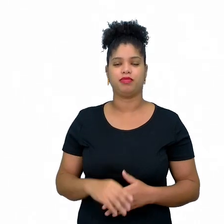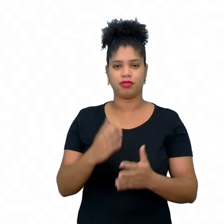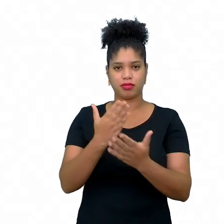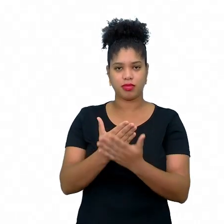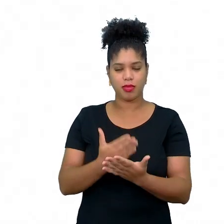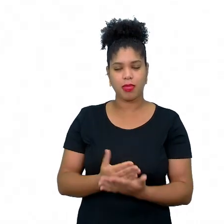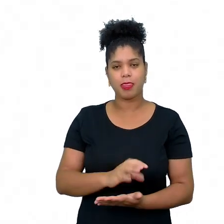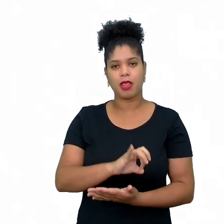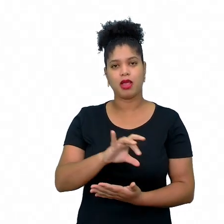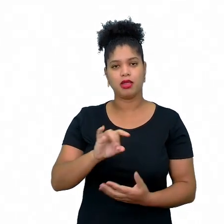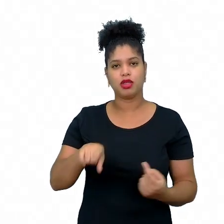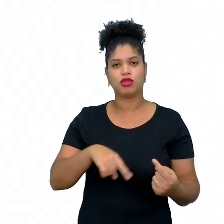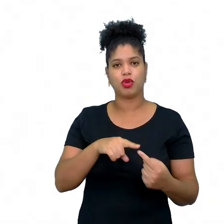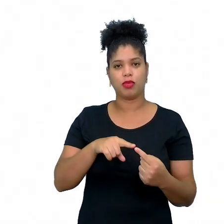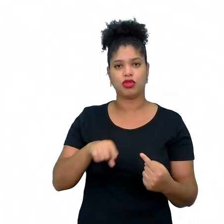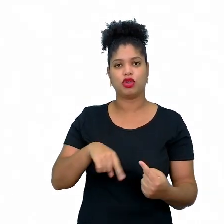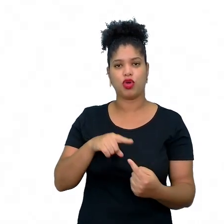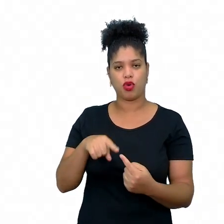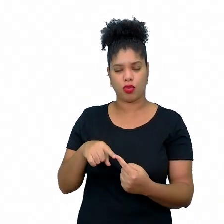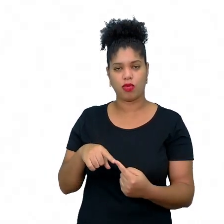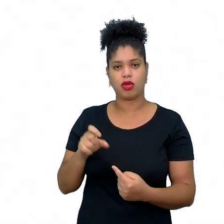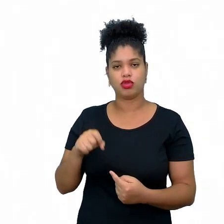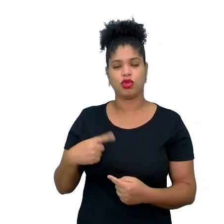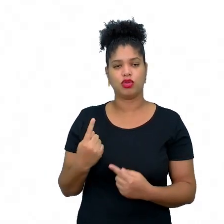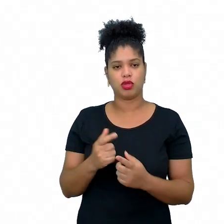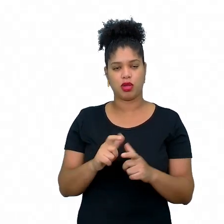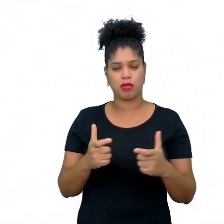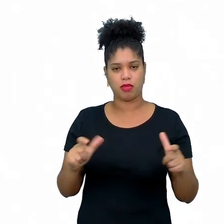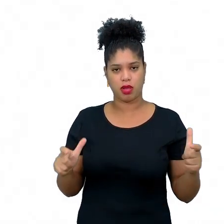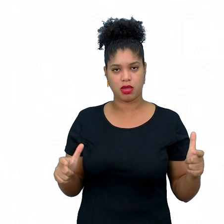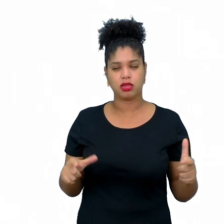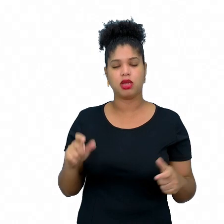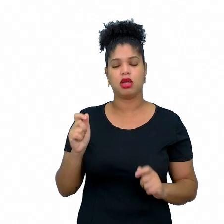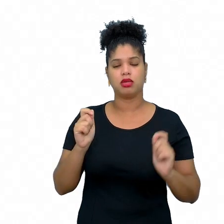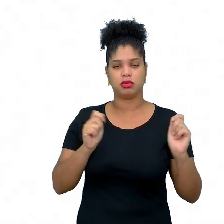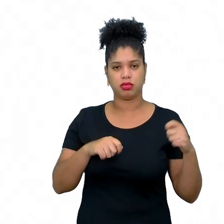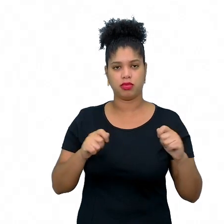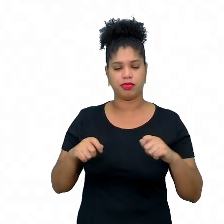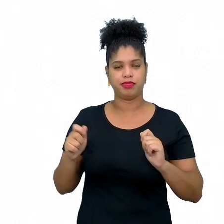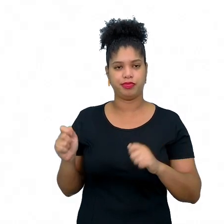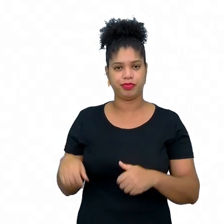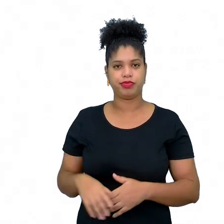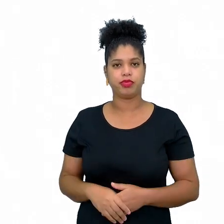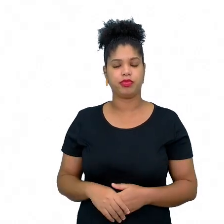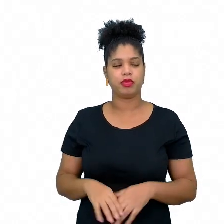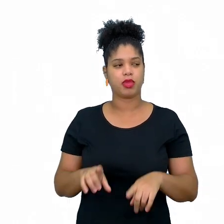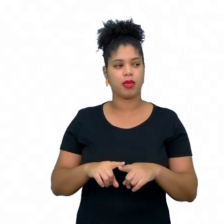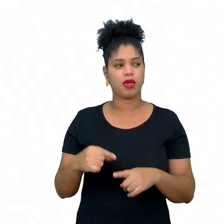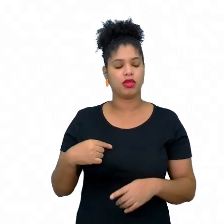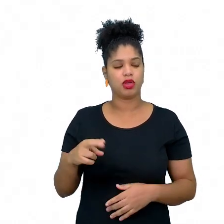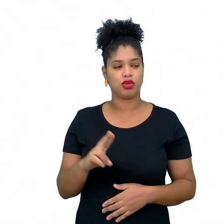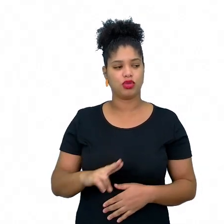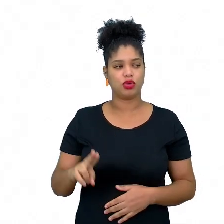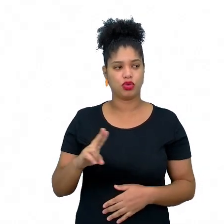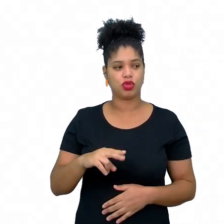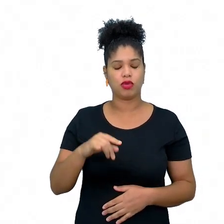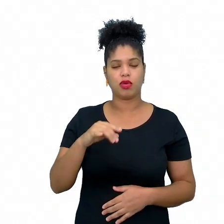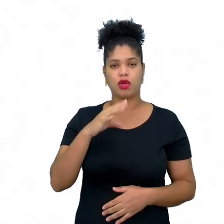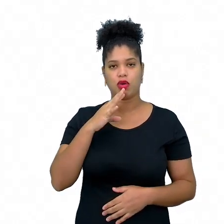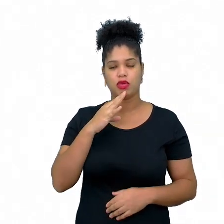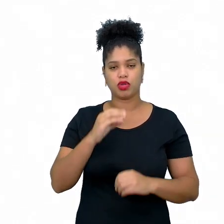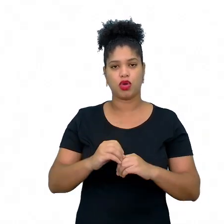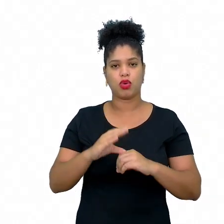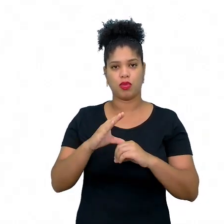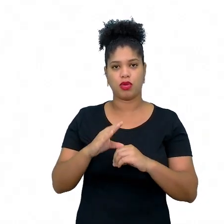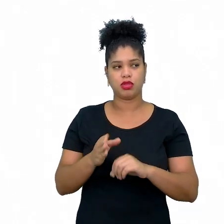aula, cada objetivo, nós estamos ampliando esse repertório, né? E também utilizando desses conhecimentos prévios que